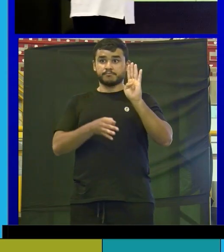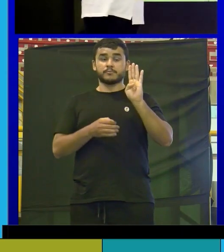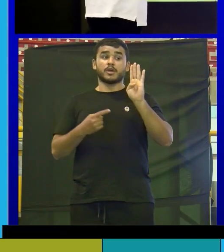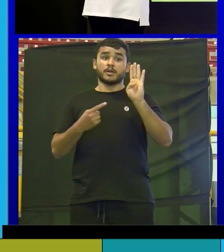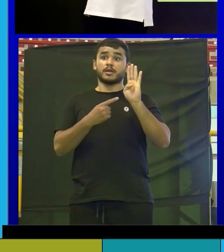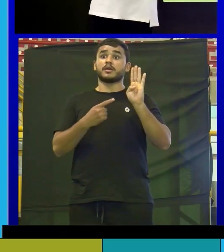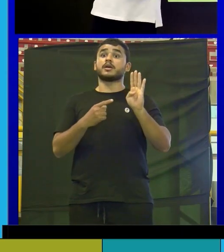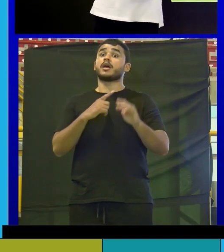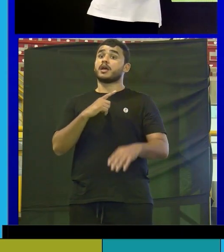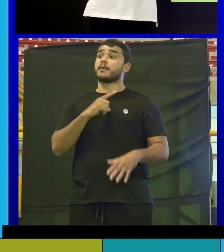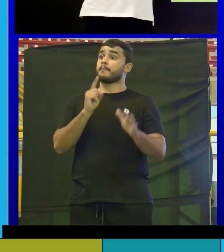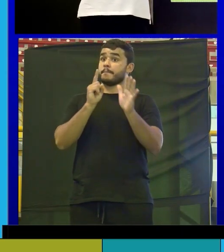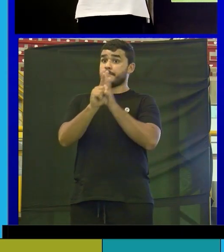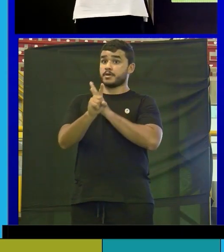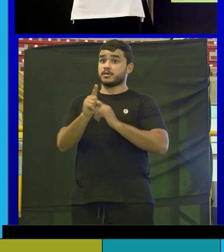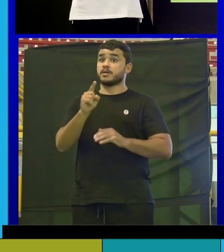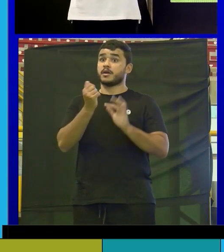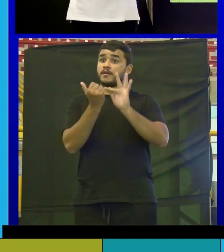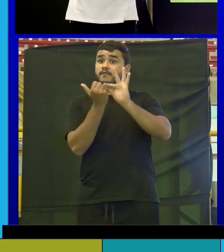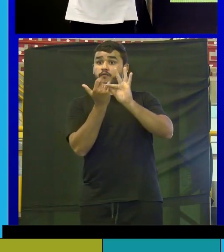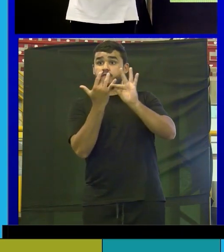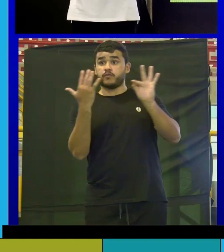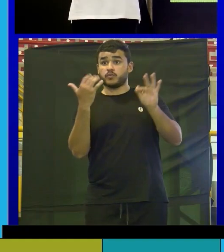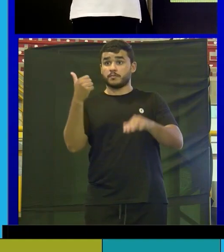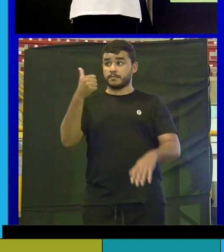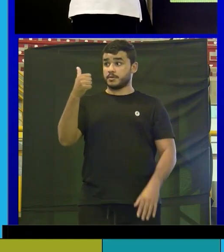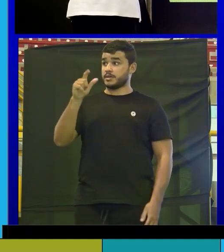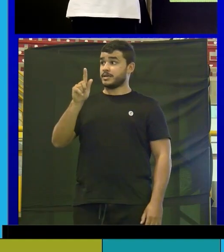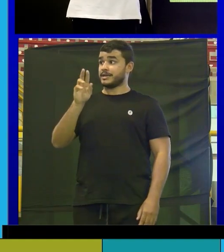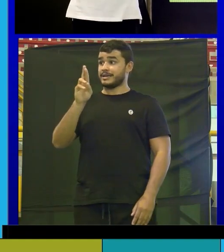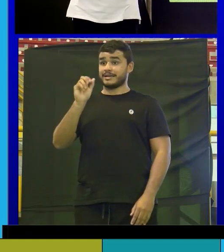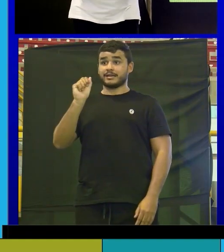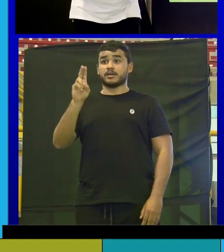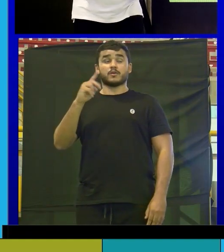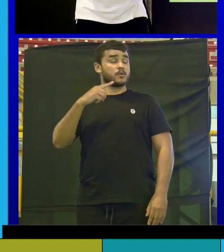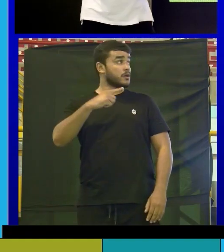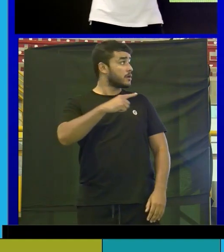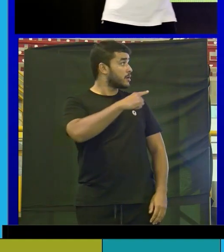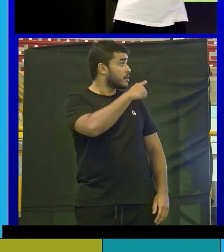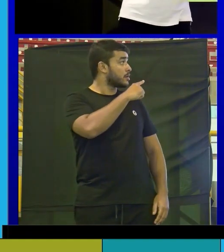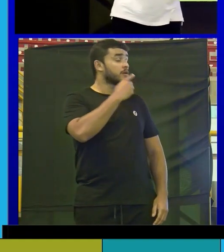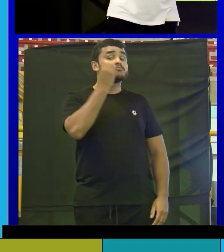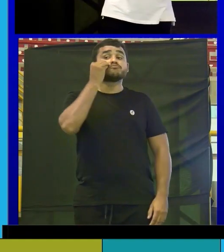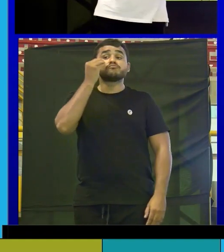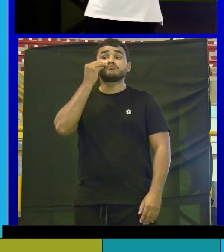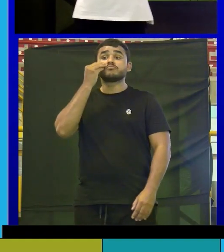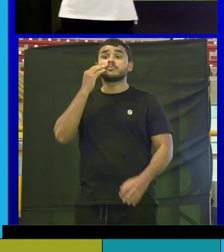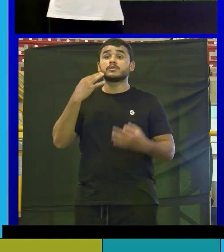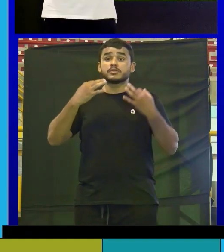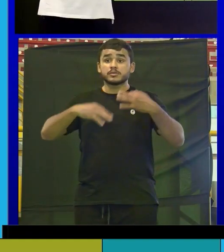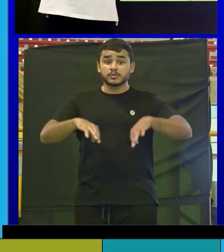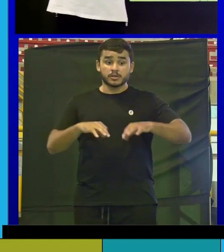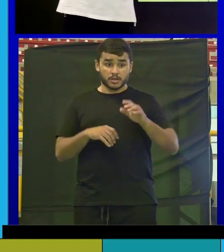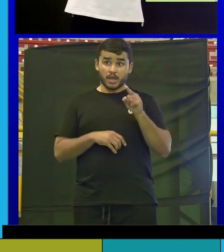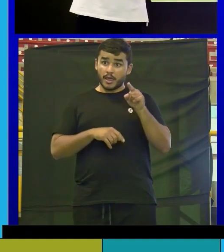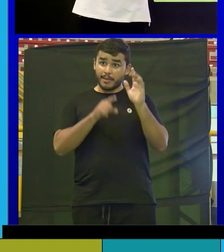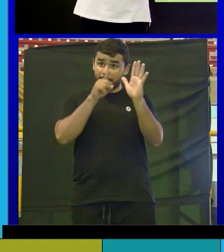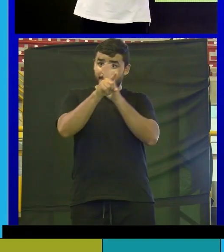da competência 5 de função do primeiro grau, utilizando habilidades da